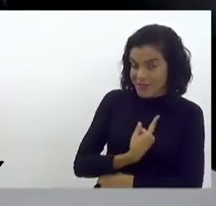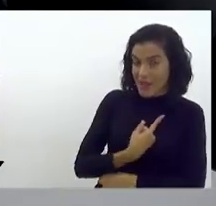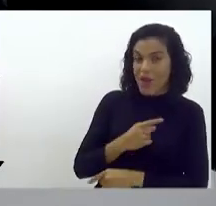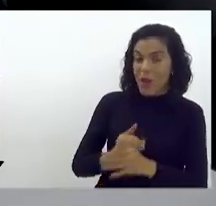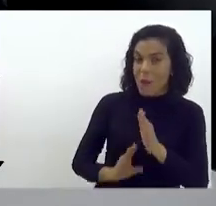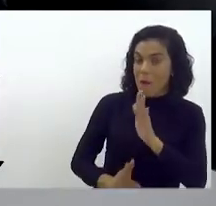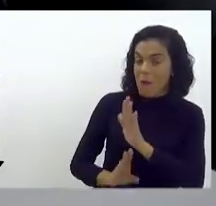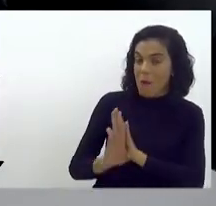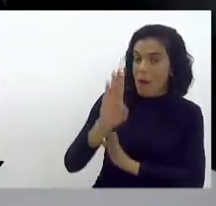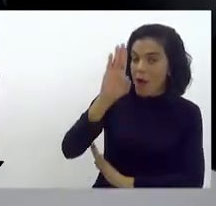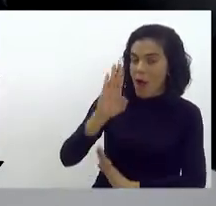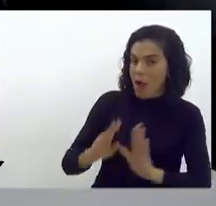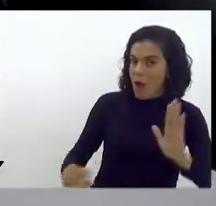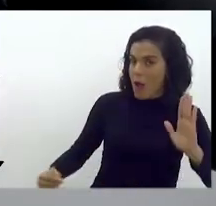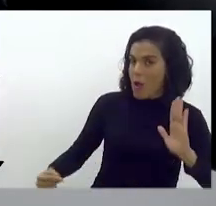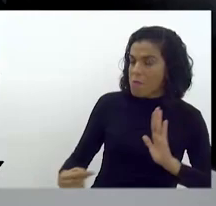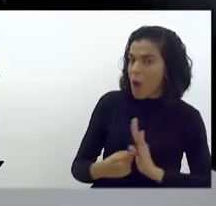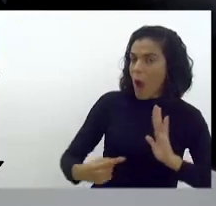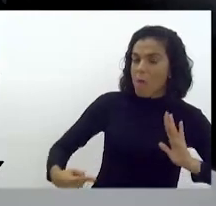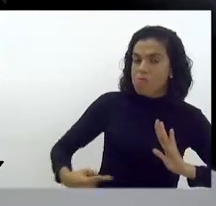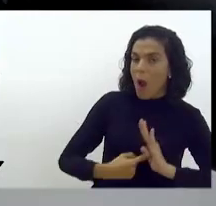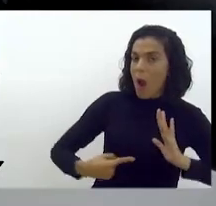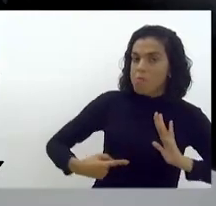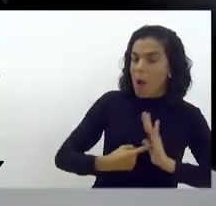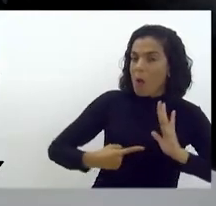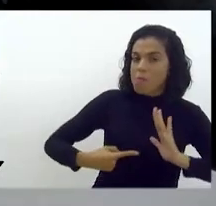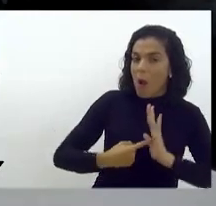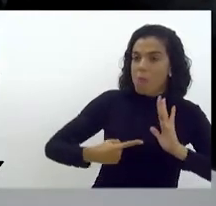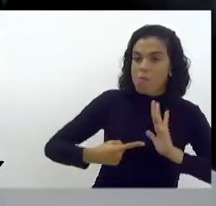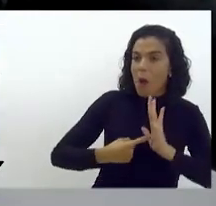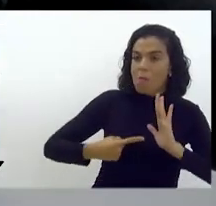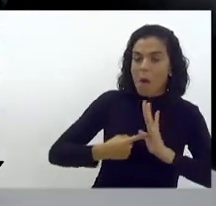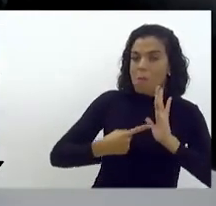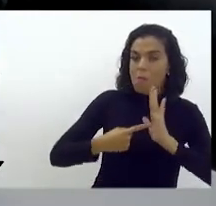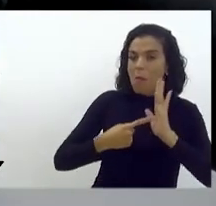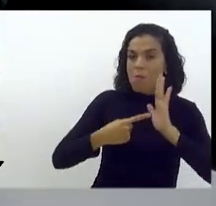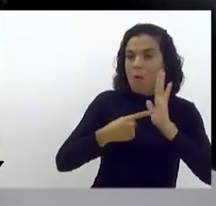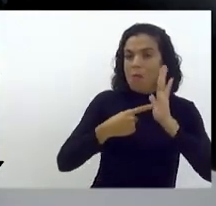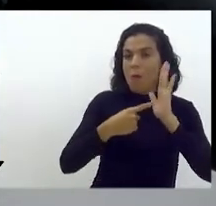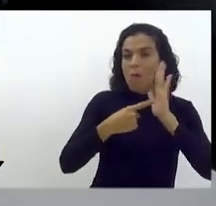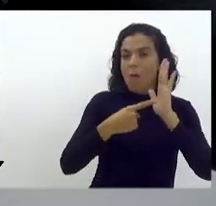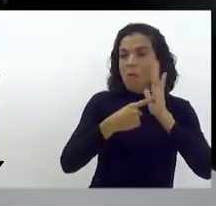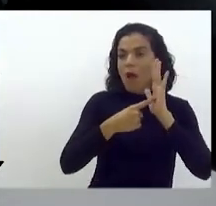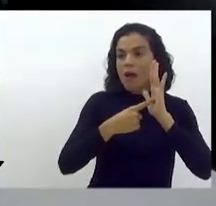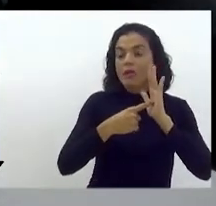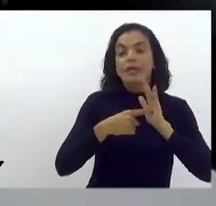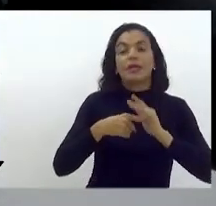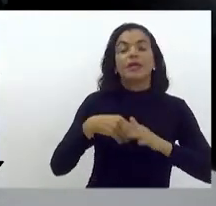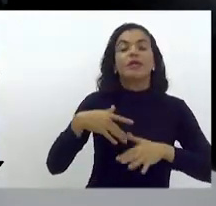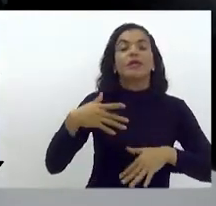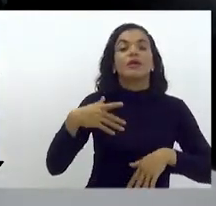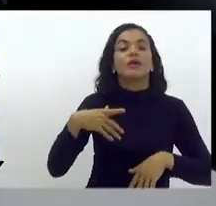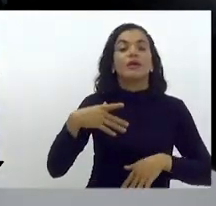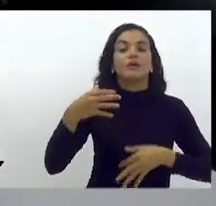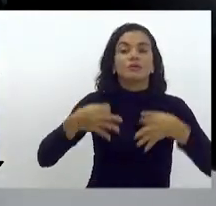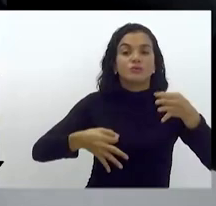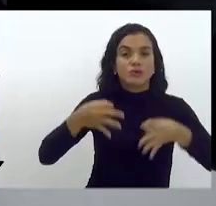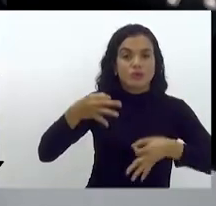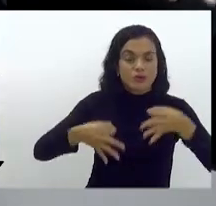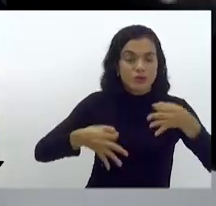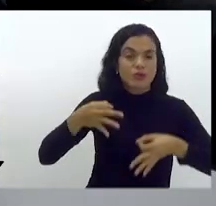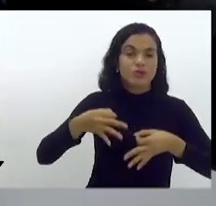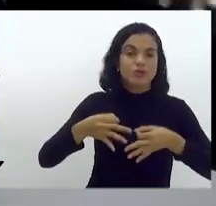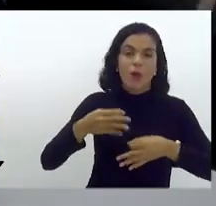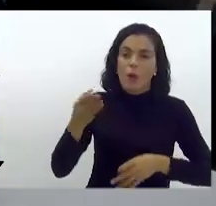denúncias Claro aumentou Teve um aumento significativo dos registros e o Tribunal de Justiça tem acelerado